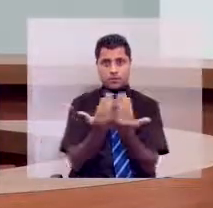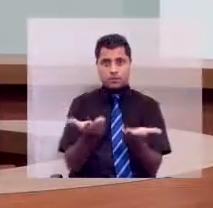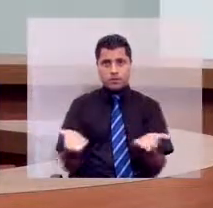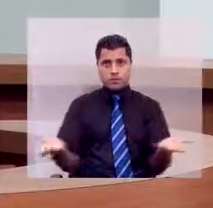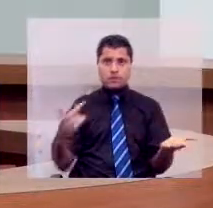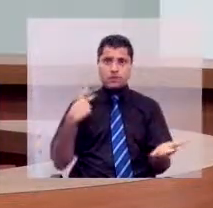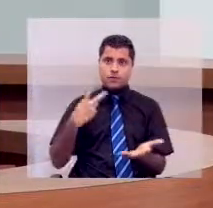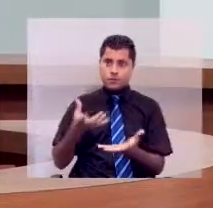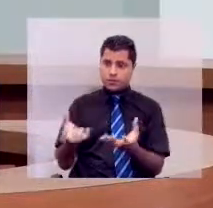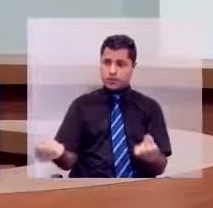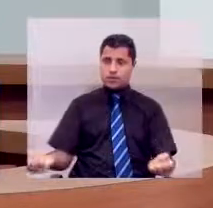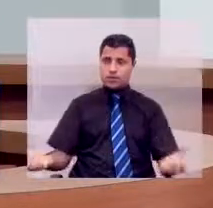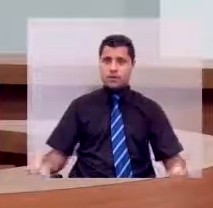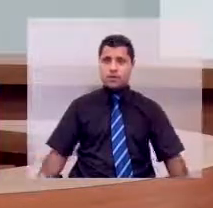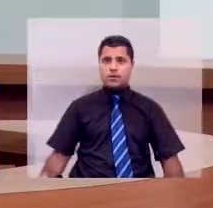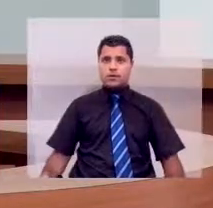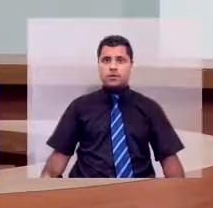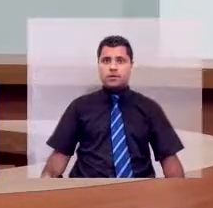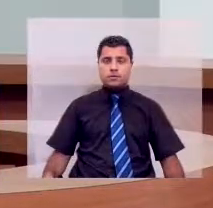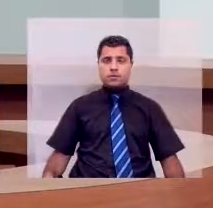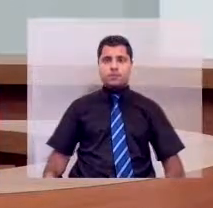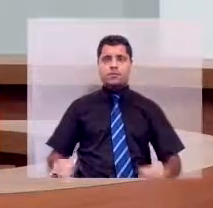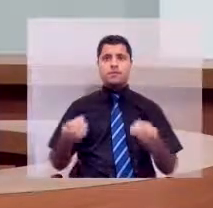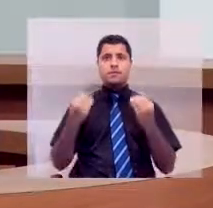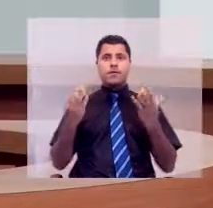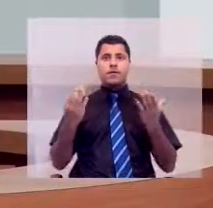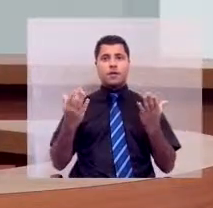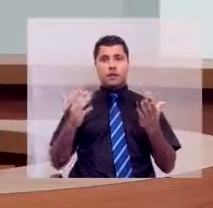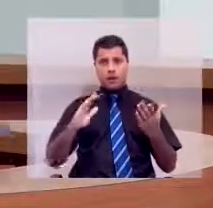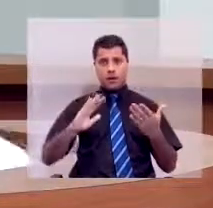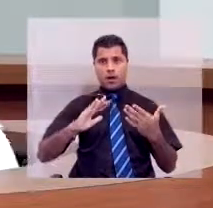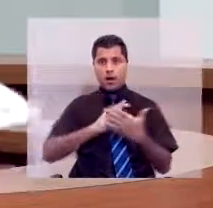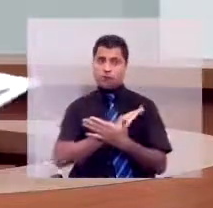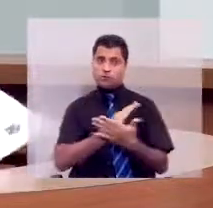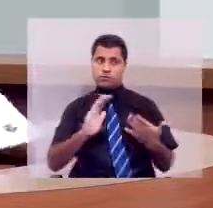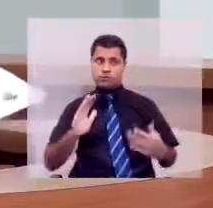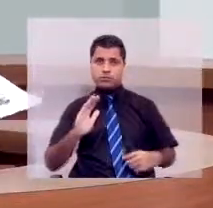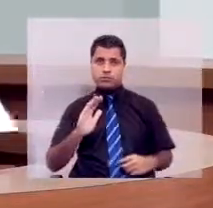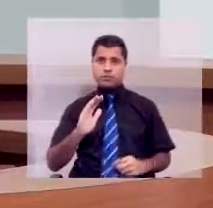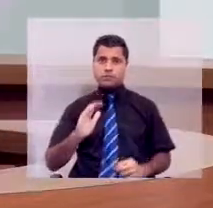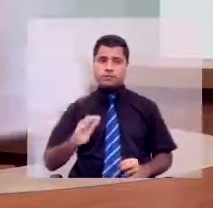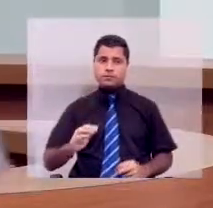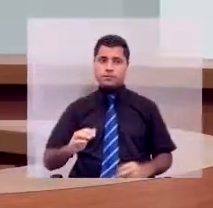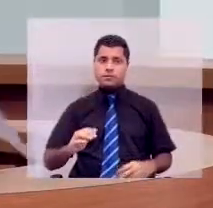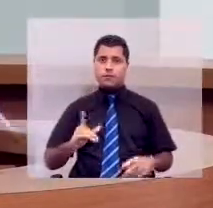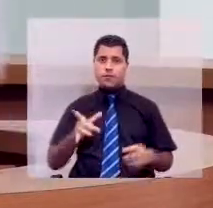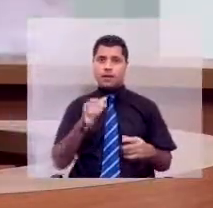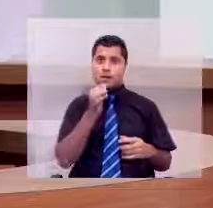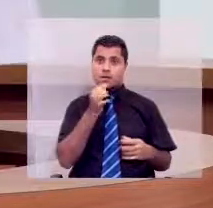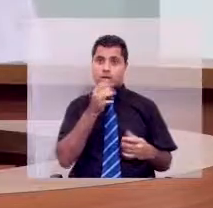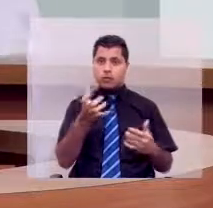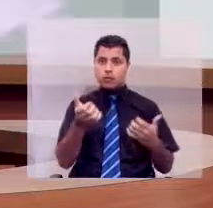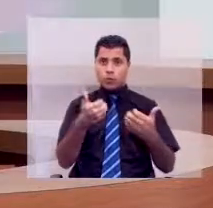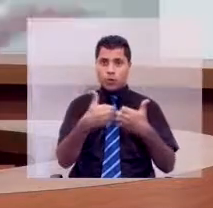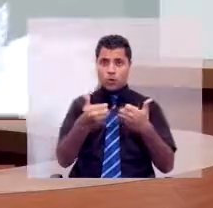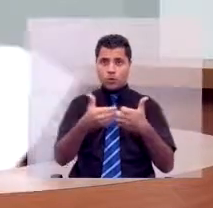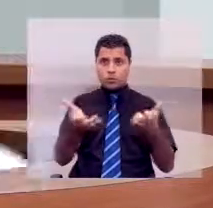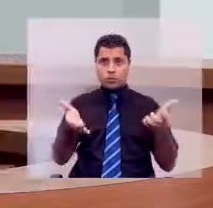Vereadores para, na verdade, restringir o transporte, na